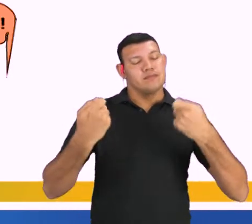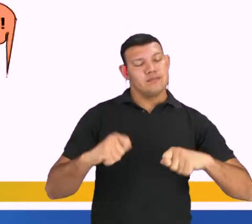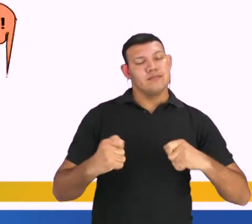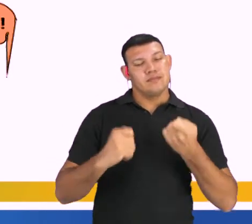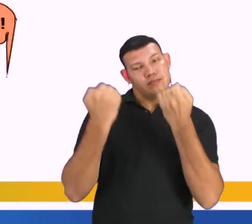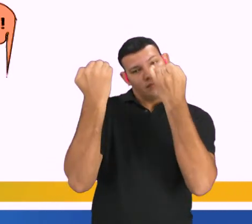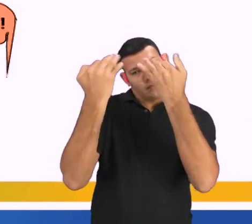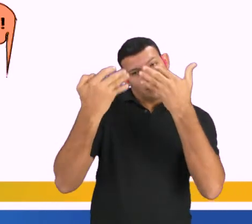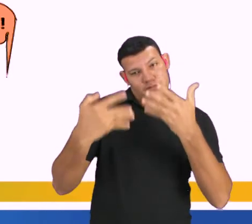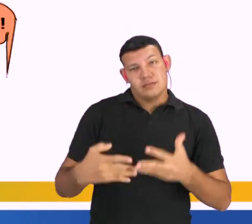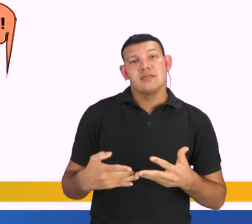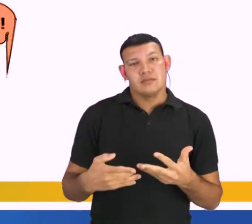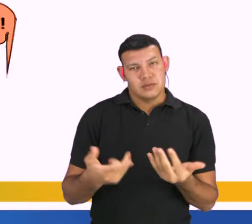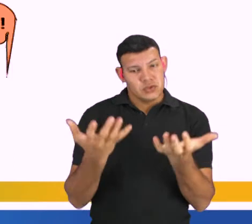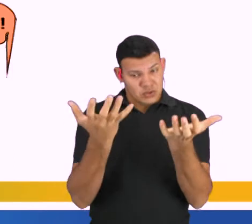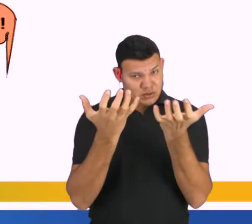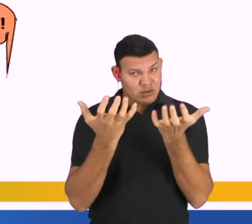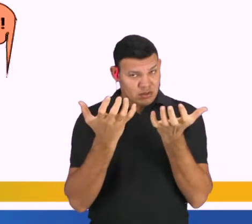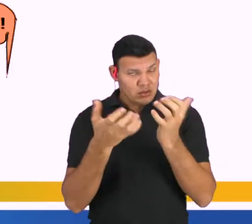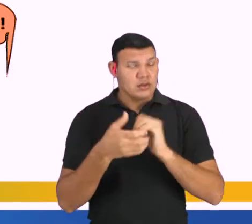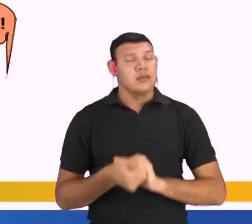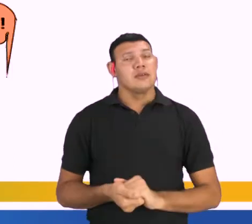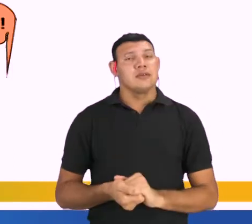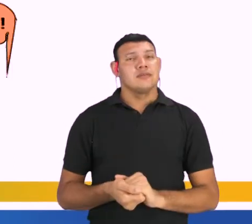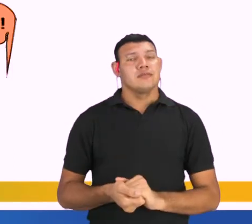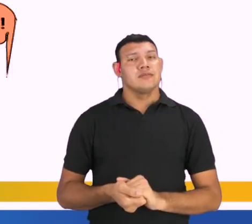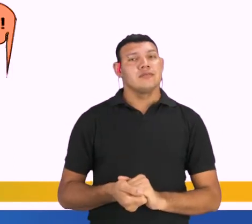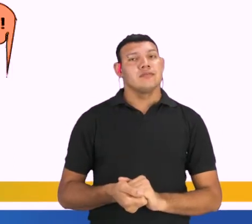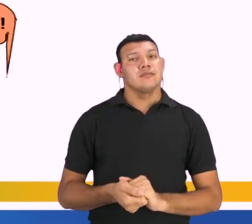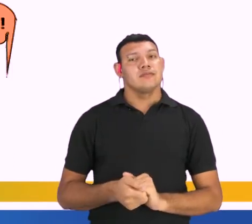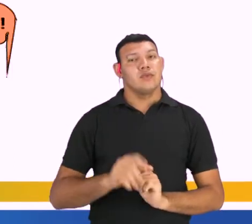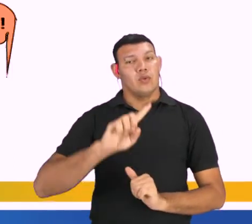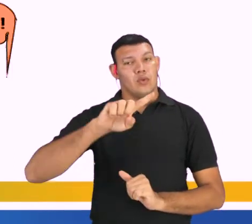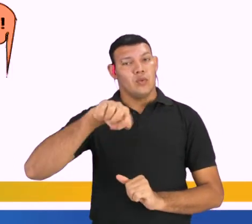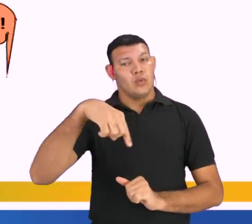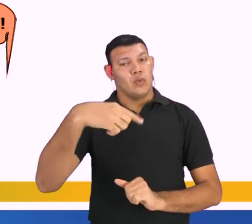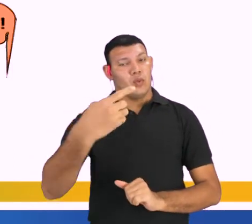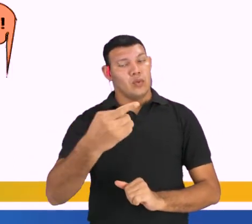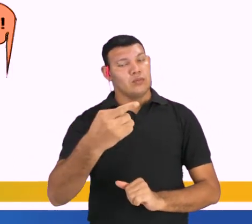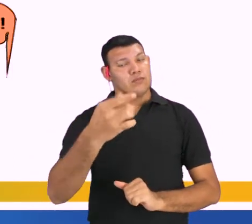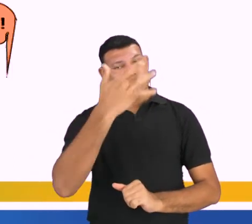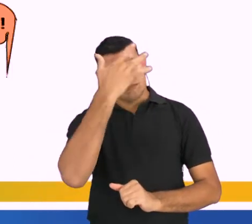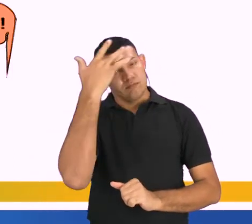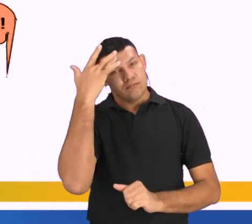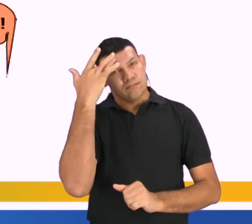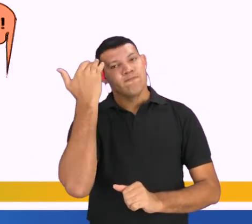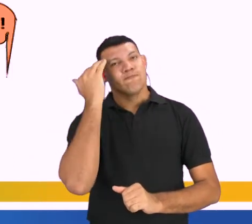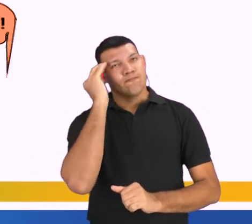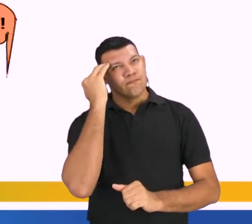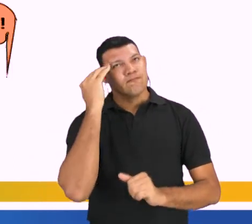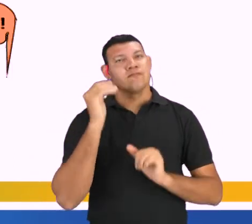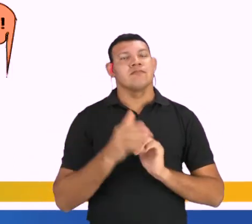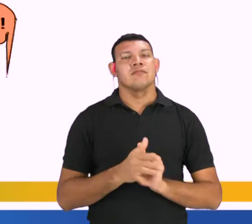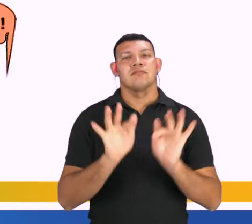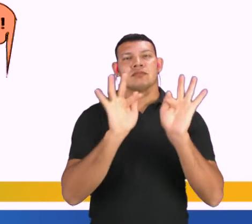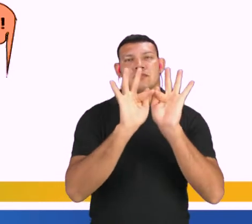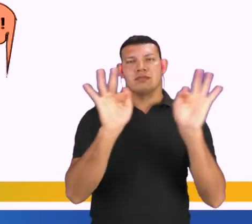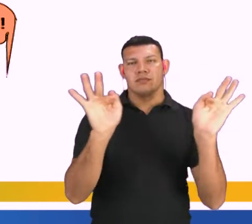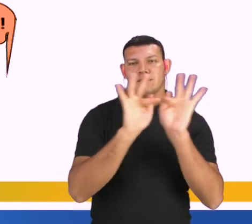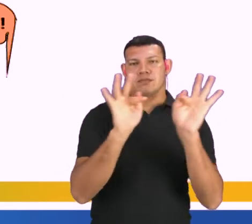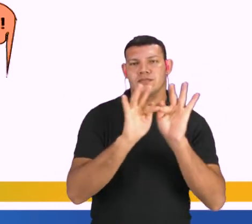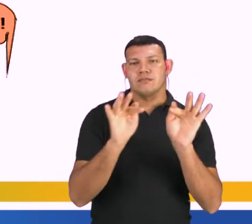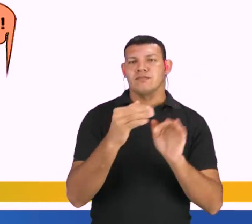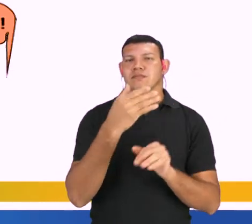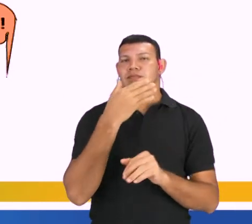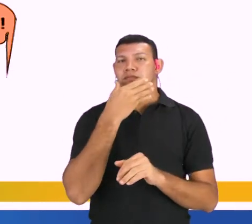explicar quase tudo que queremos, o que o nosso interlocutor entenda. A frase acima poderia vir, a frase do